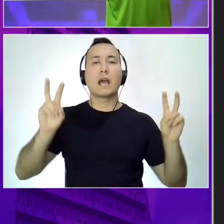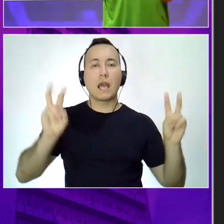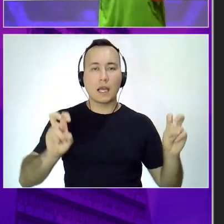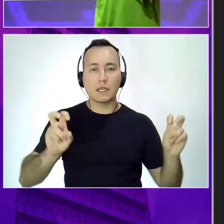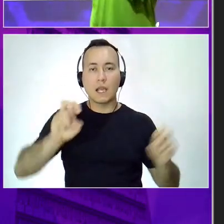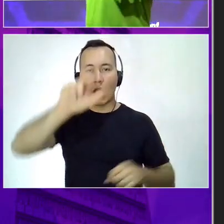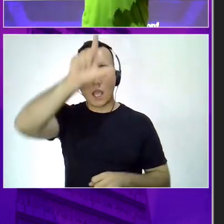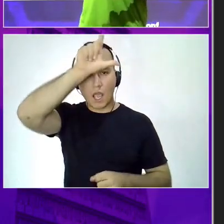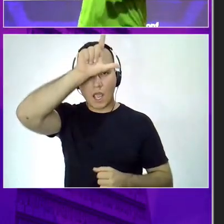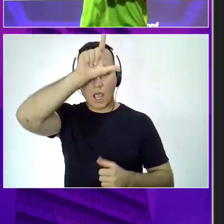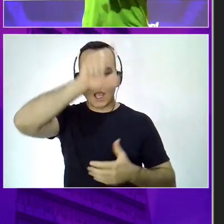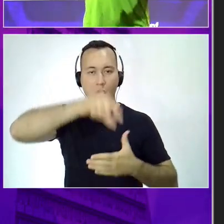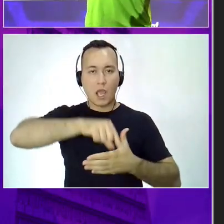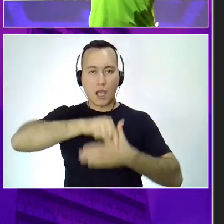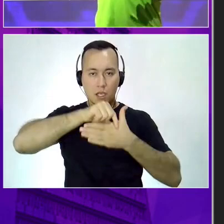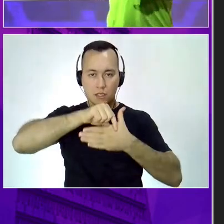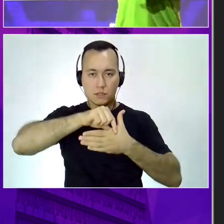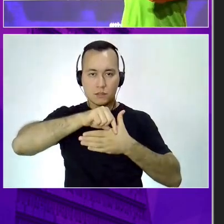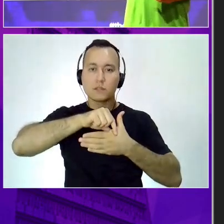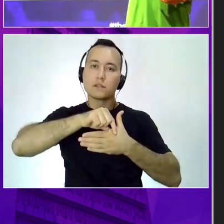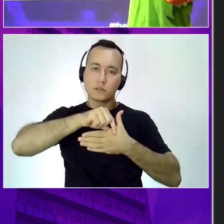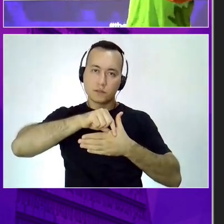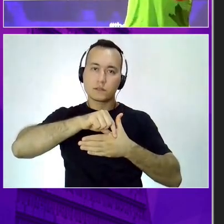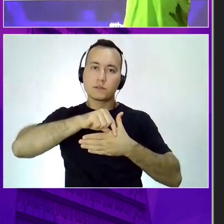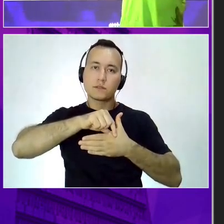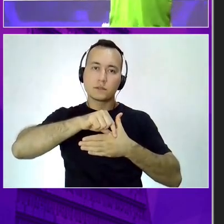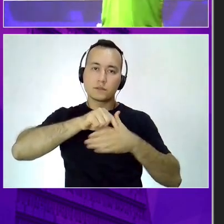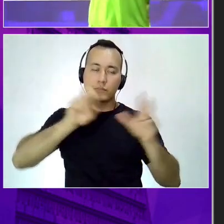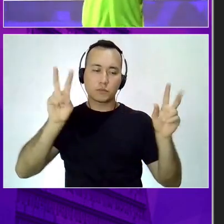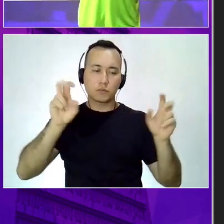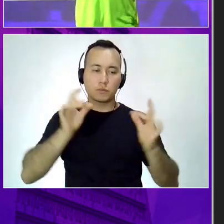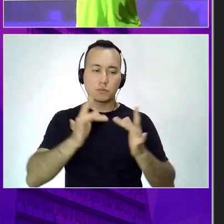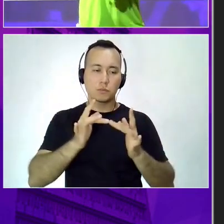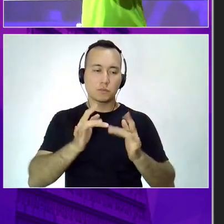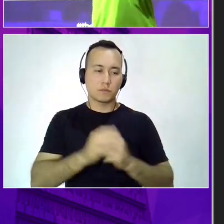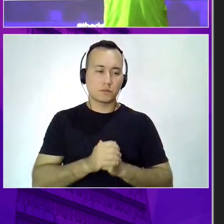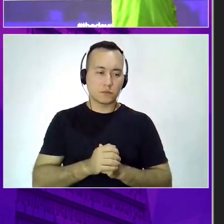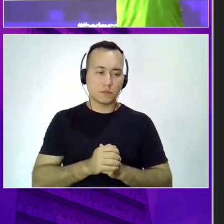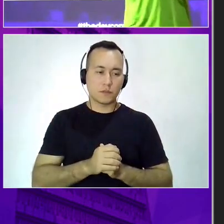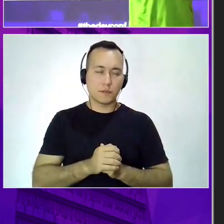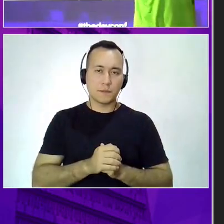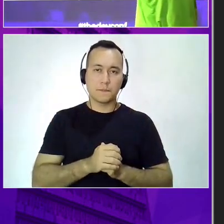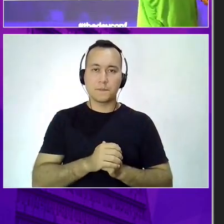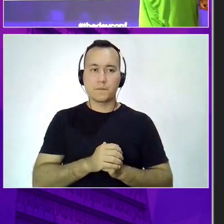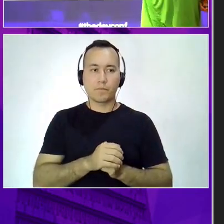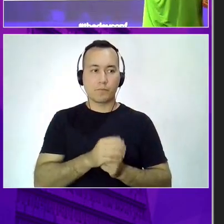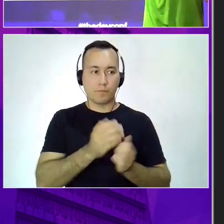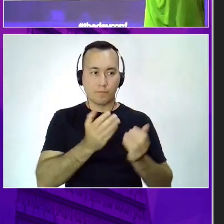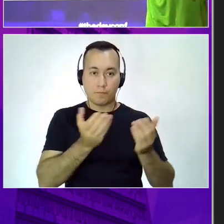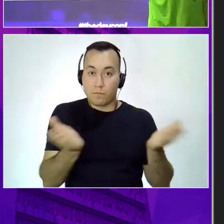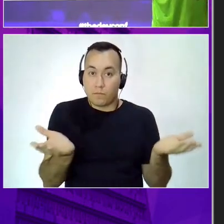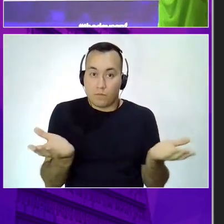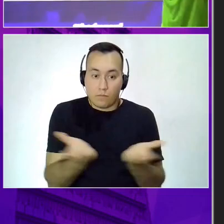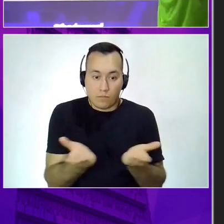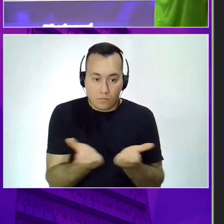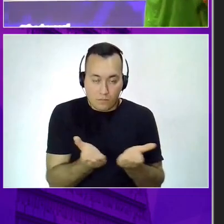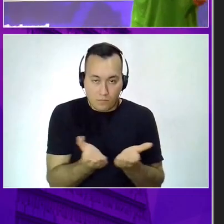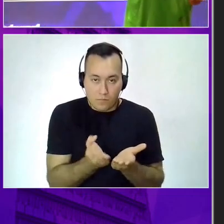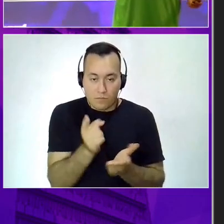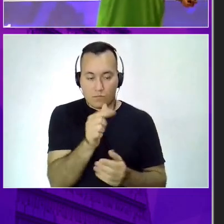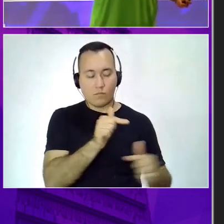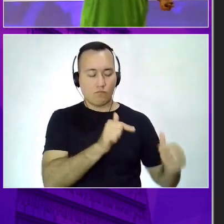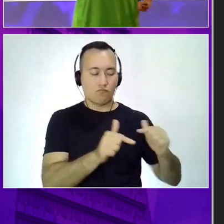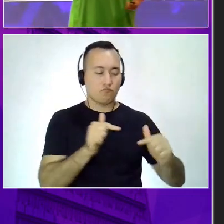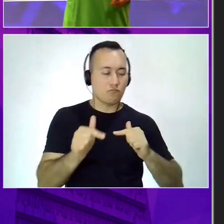com sobreviver e prosperar nesse novo ambiente, nessa nova era. E para